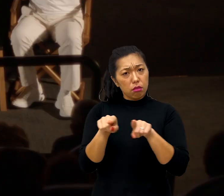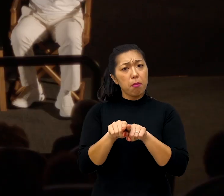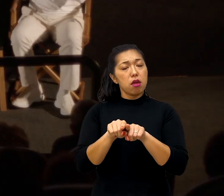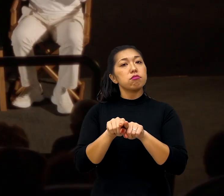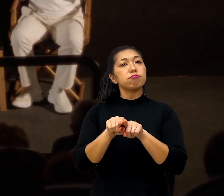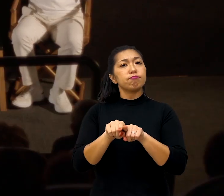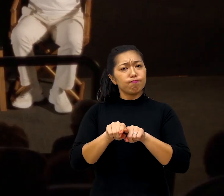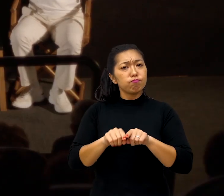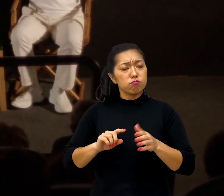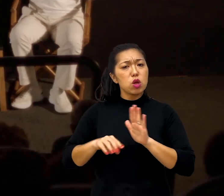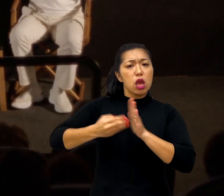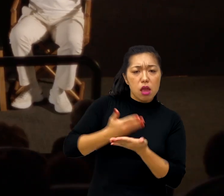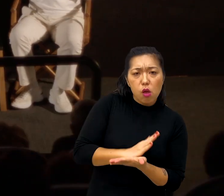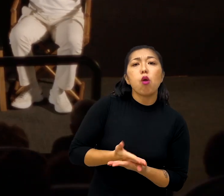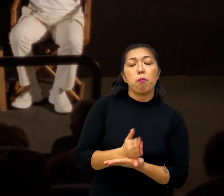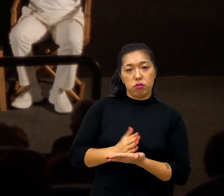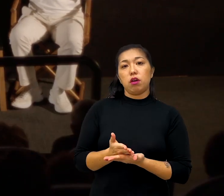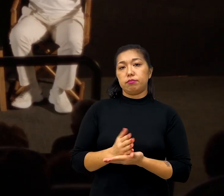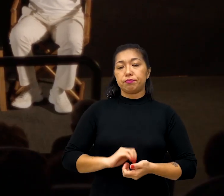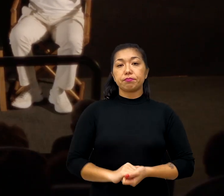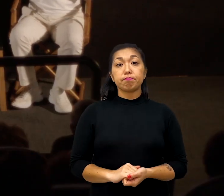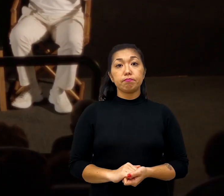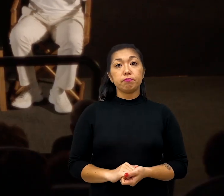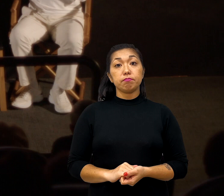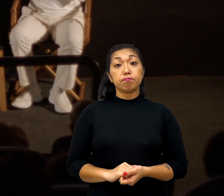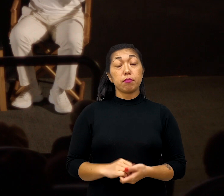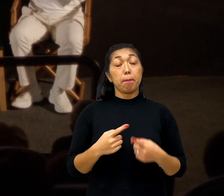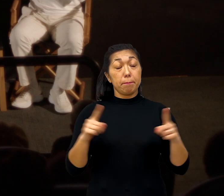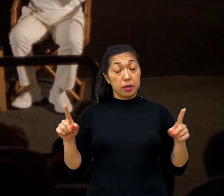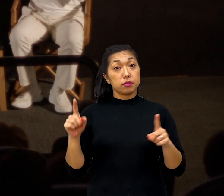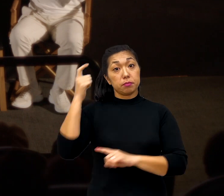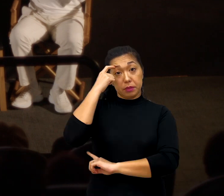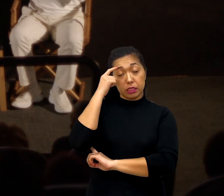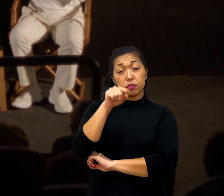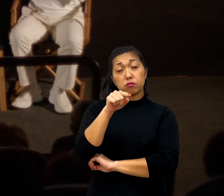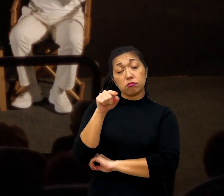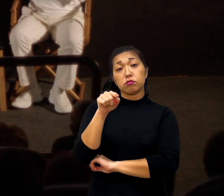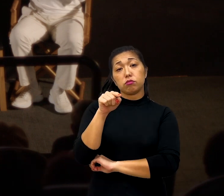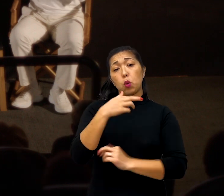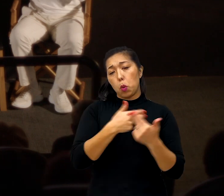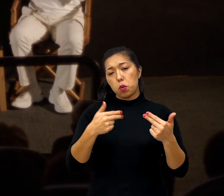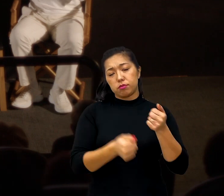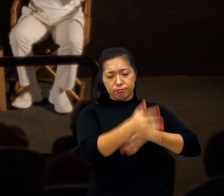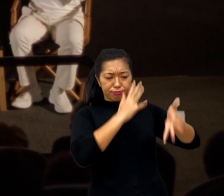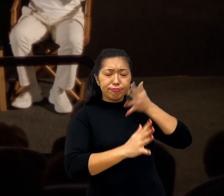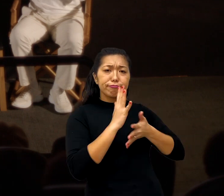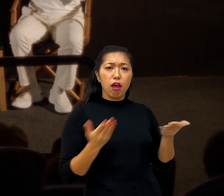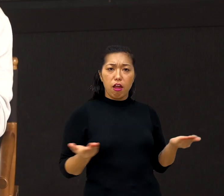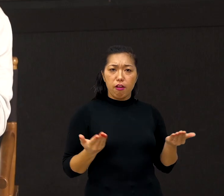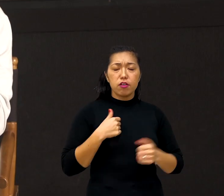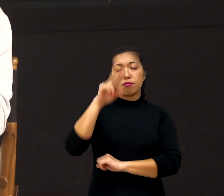desconforto. Né? Mas nesse espírito que você está me trazendo, me